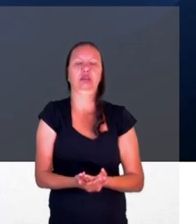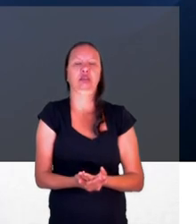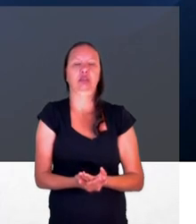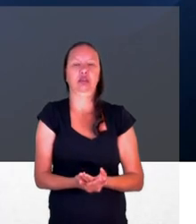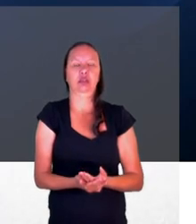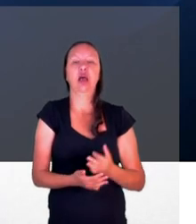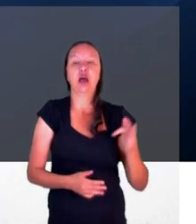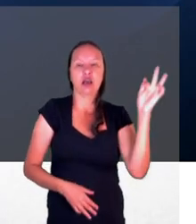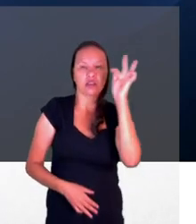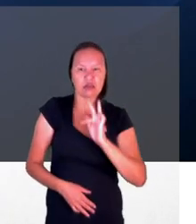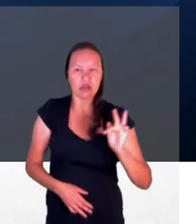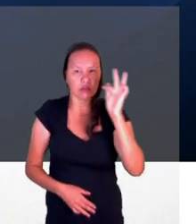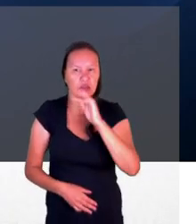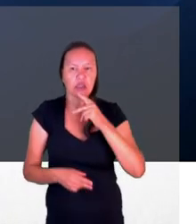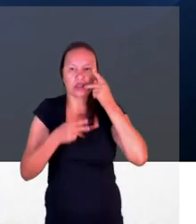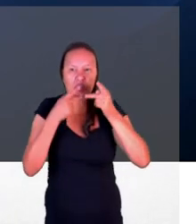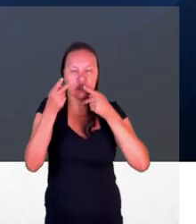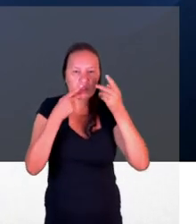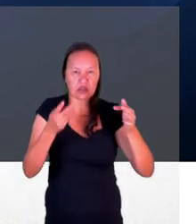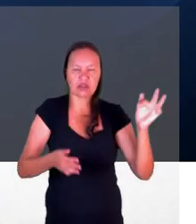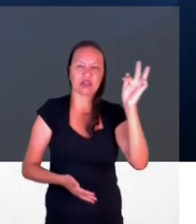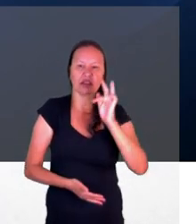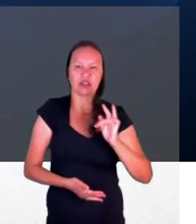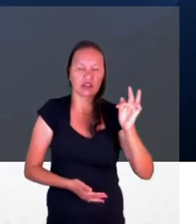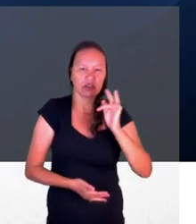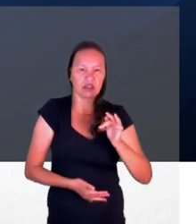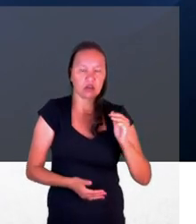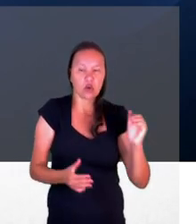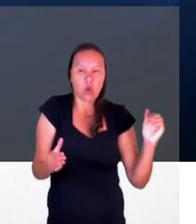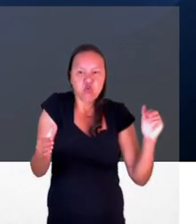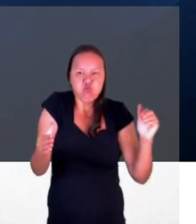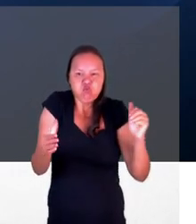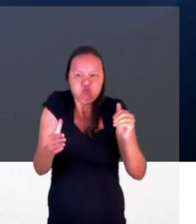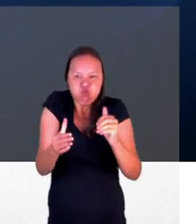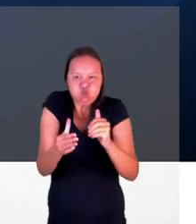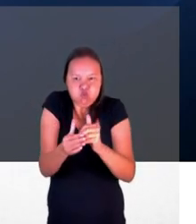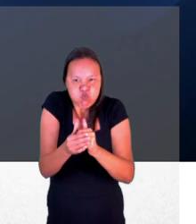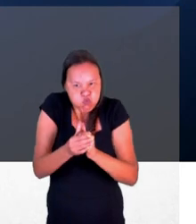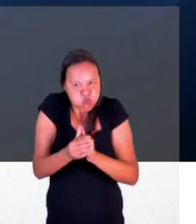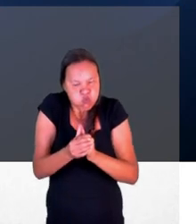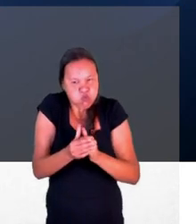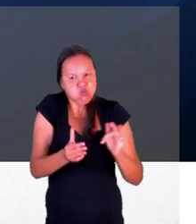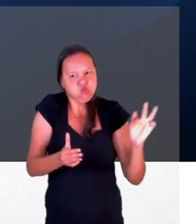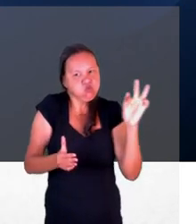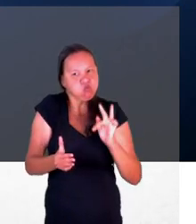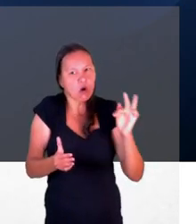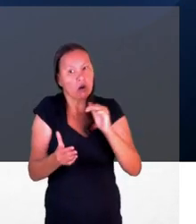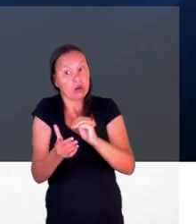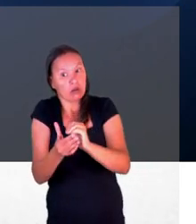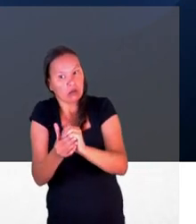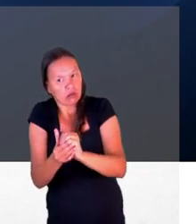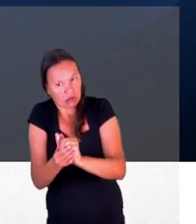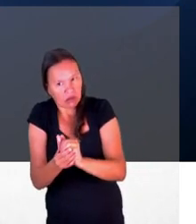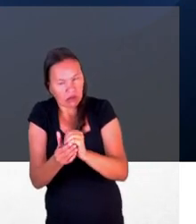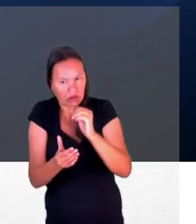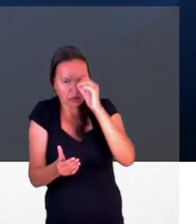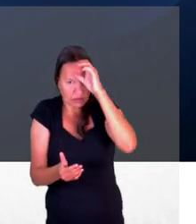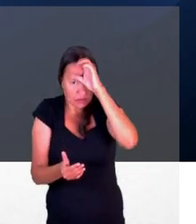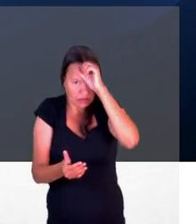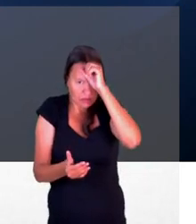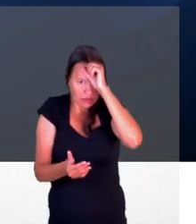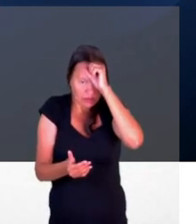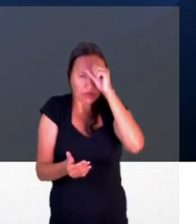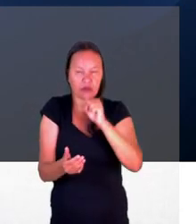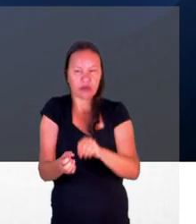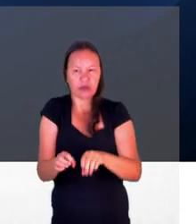das Universidades eu não sei se nós conseguimos encher uma mão com as universidades brasileiras que ensinam o direito